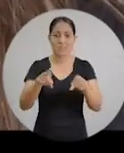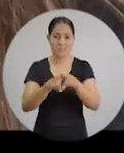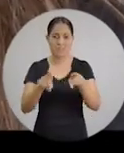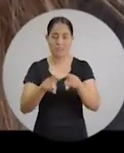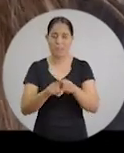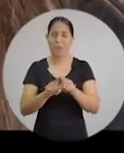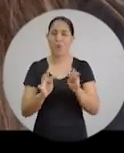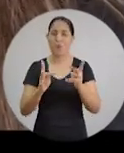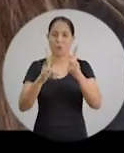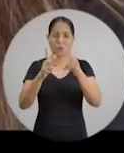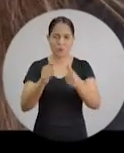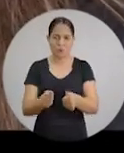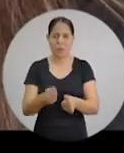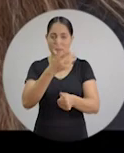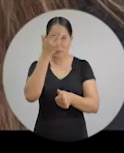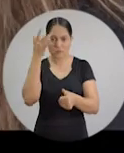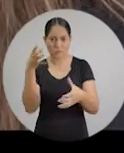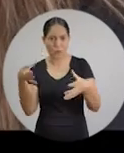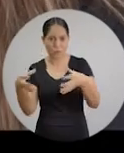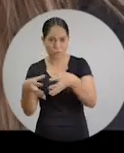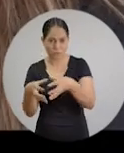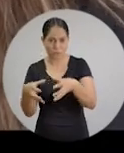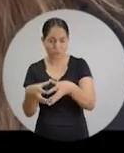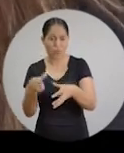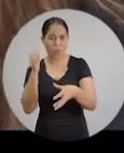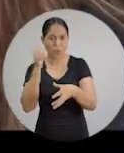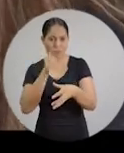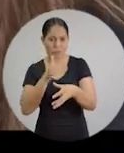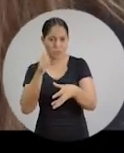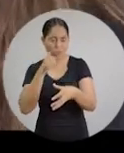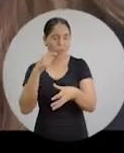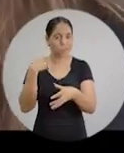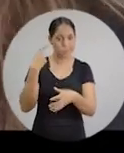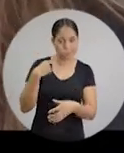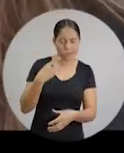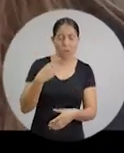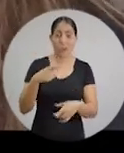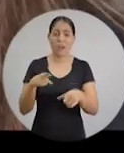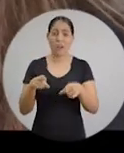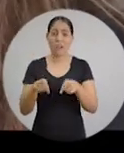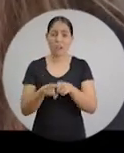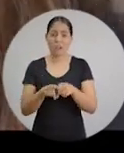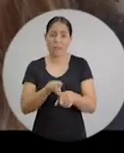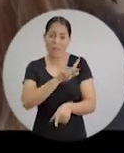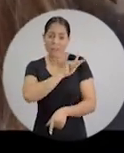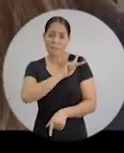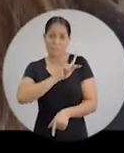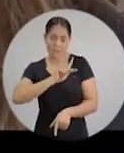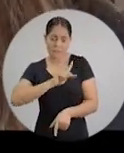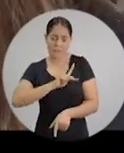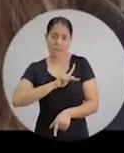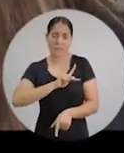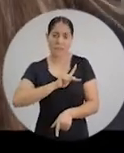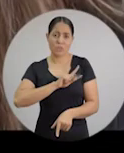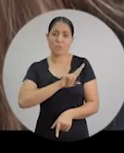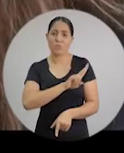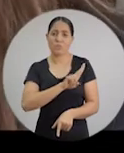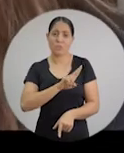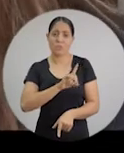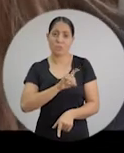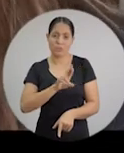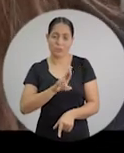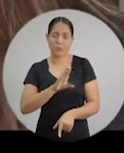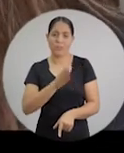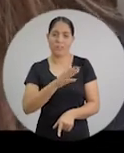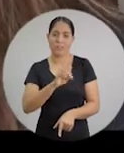a todos da comissão, né, da Mulher Advogada, através da presidente também,